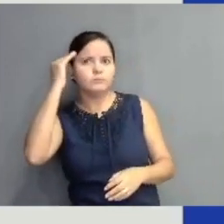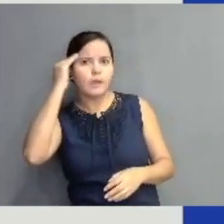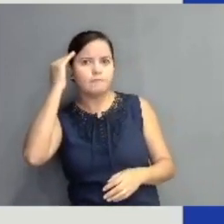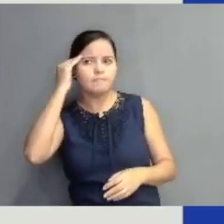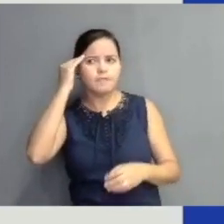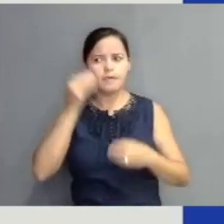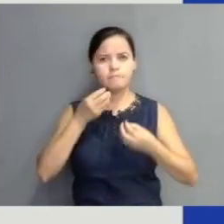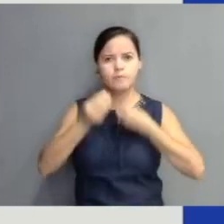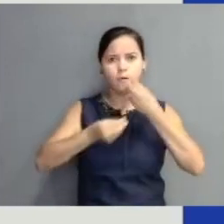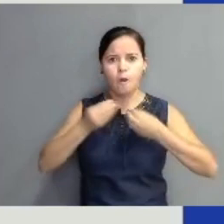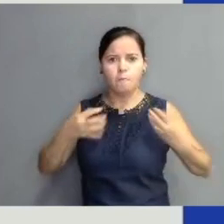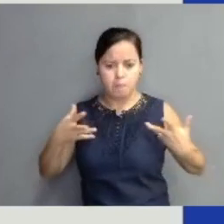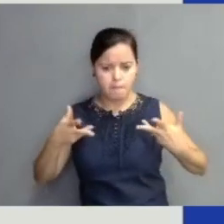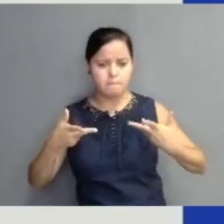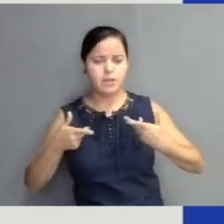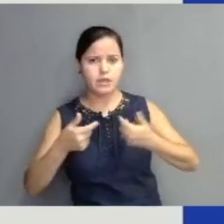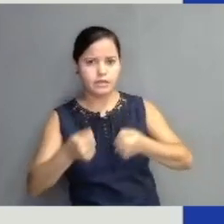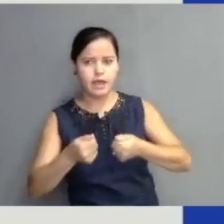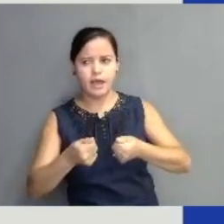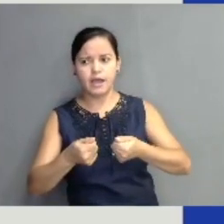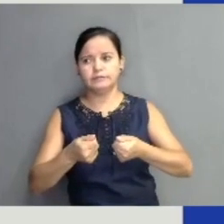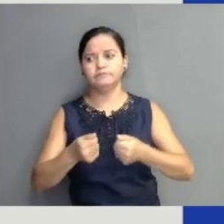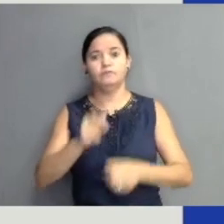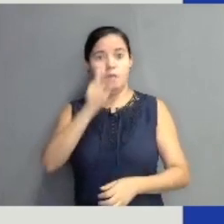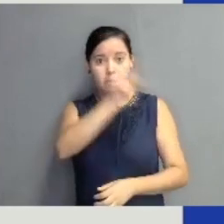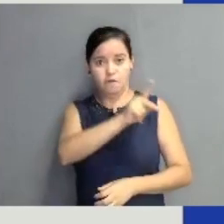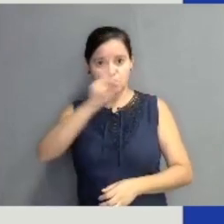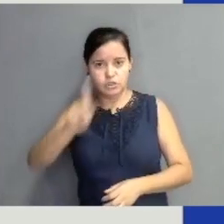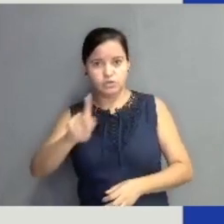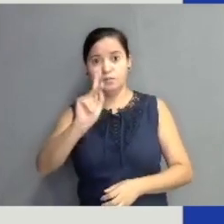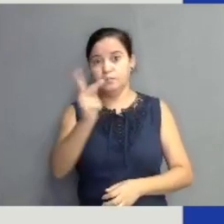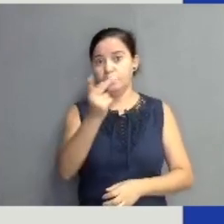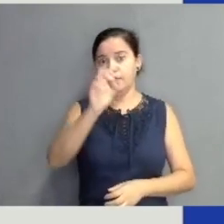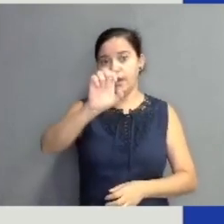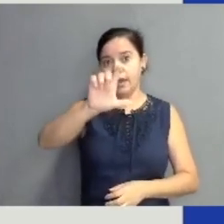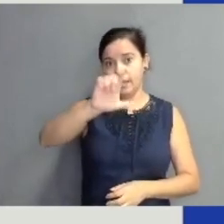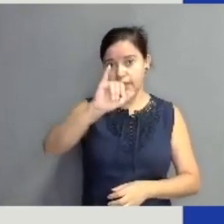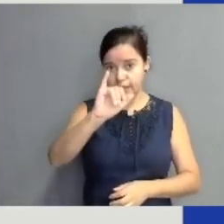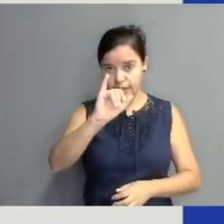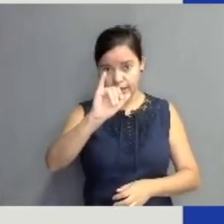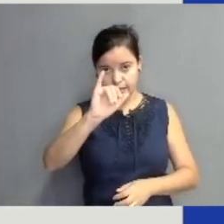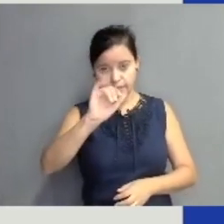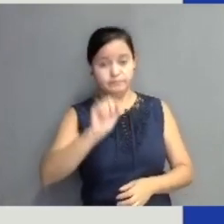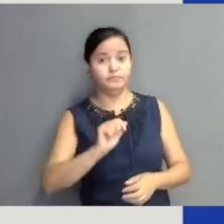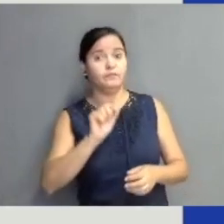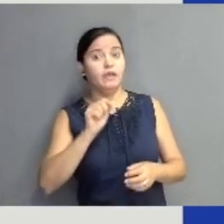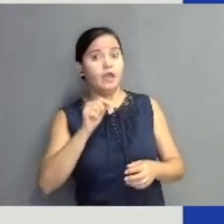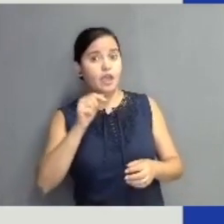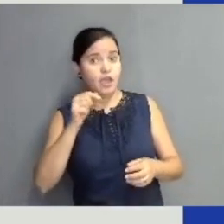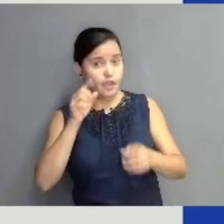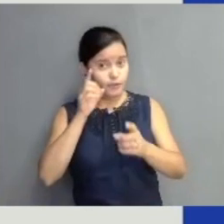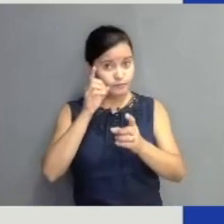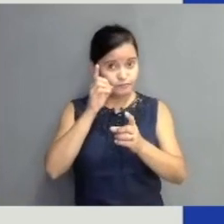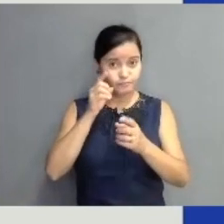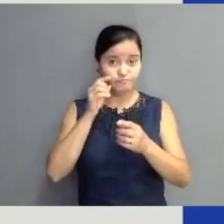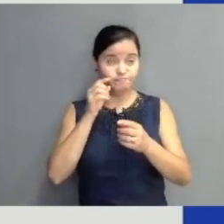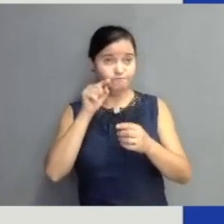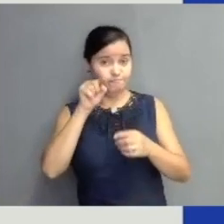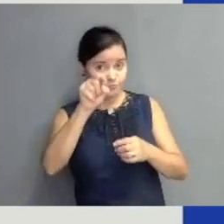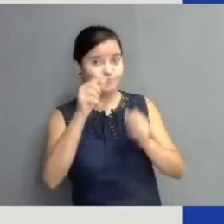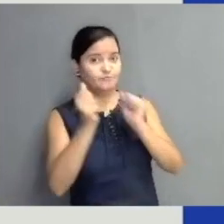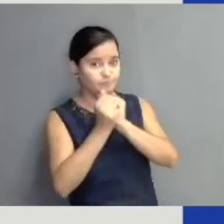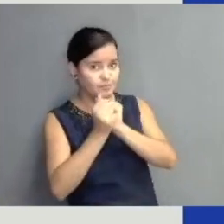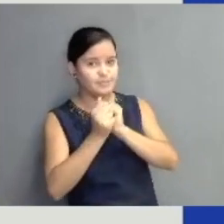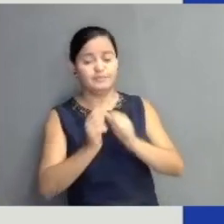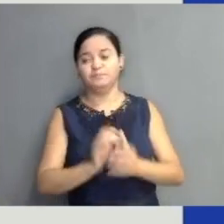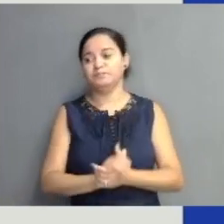hoje aqui. Eu sou o professor Eli Andrade e vou estar com vocês. Para iniciar o nosso conteúdo, queria que você lesse,